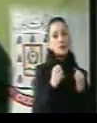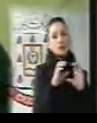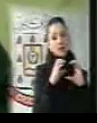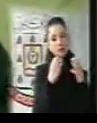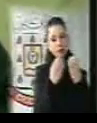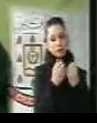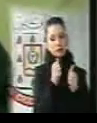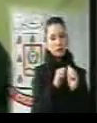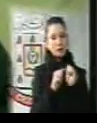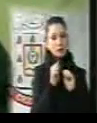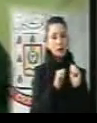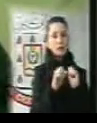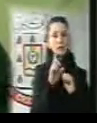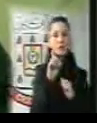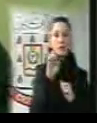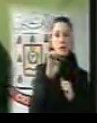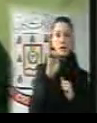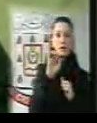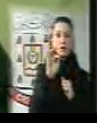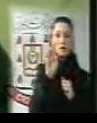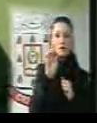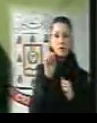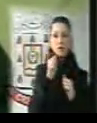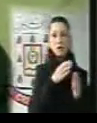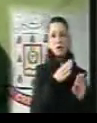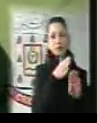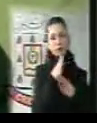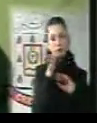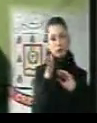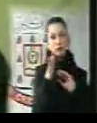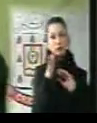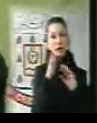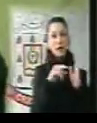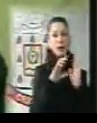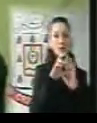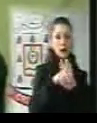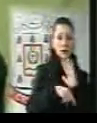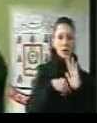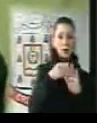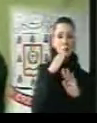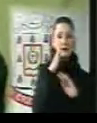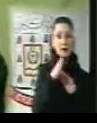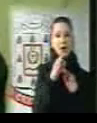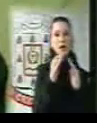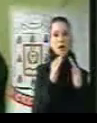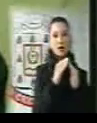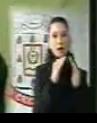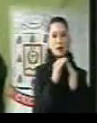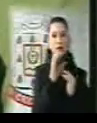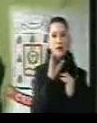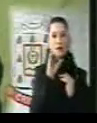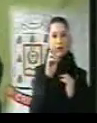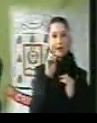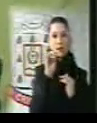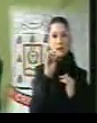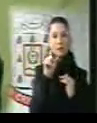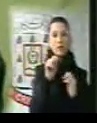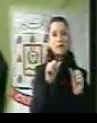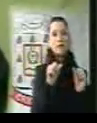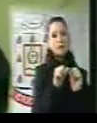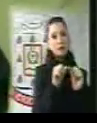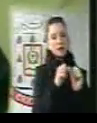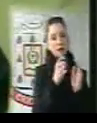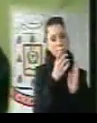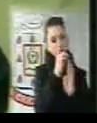e já encaminhamos para a Secretaria de Infraestrutura para posteriormente encaminhar a Secretaria da Casa Civil e fazer o